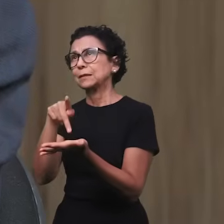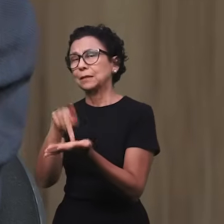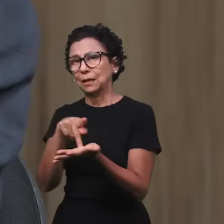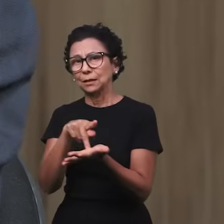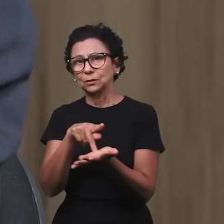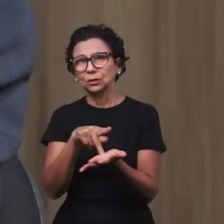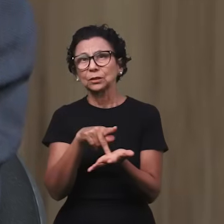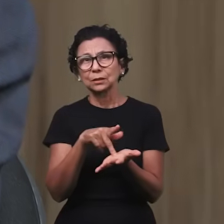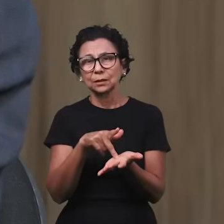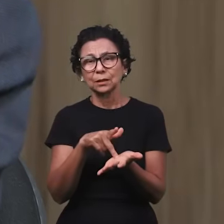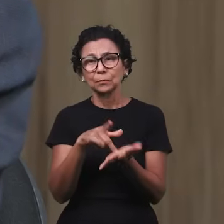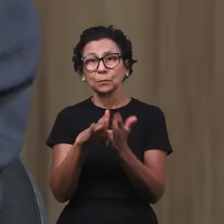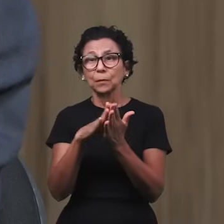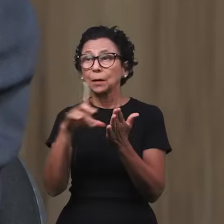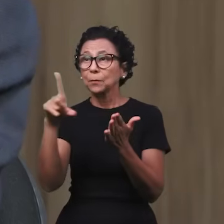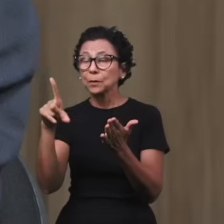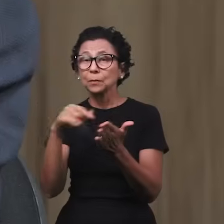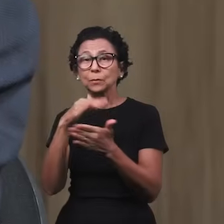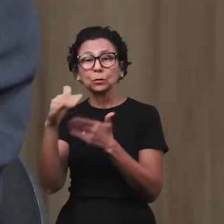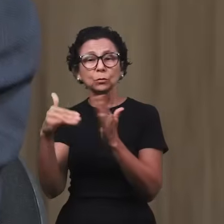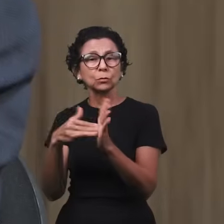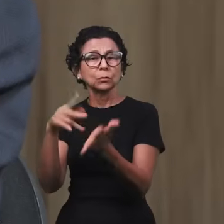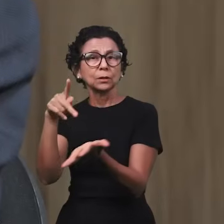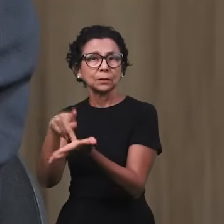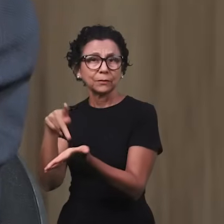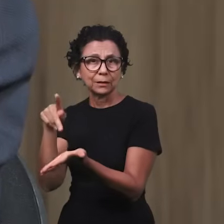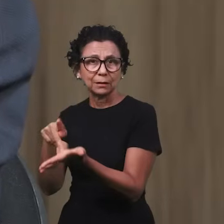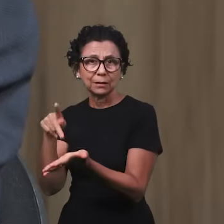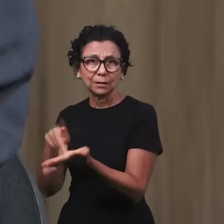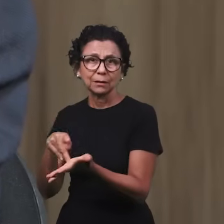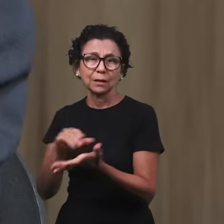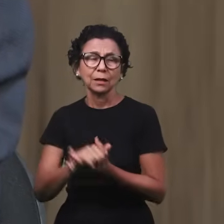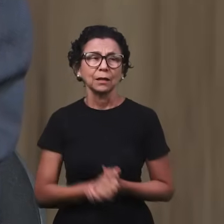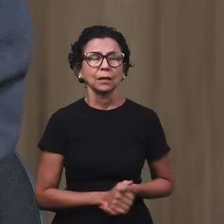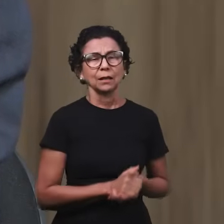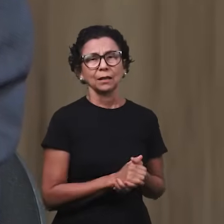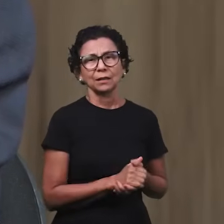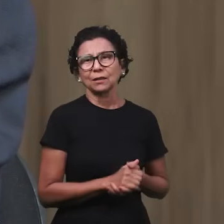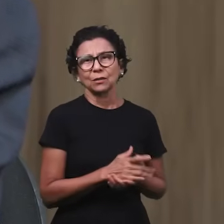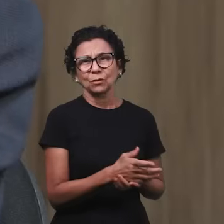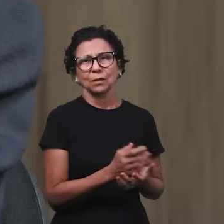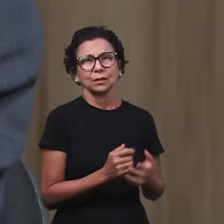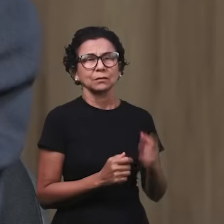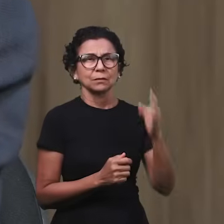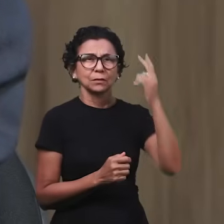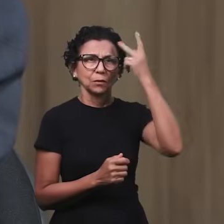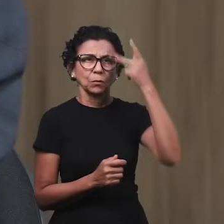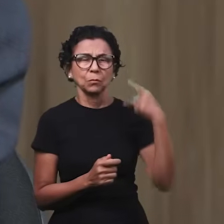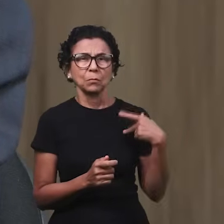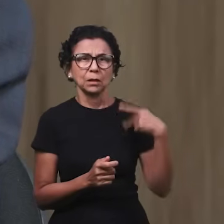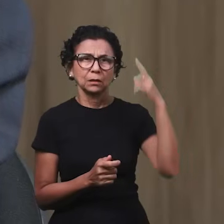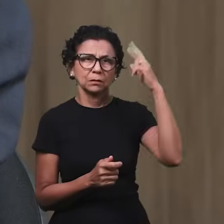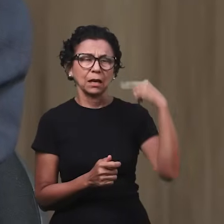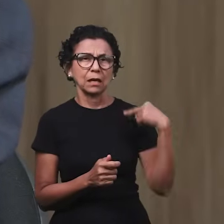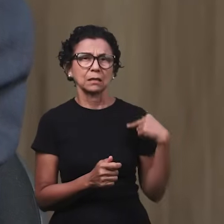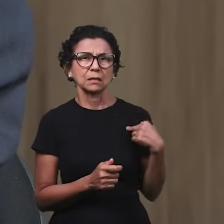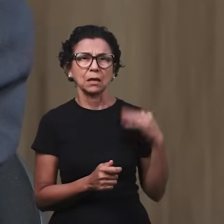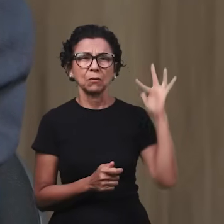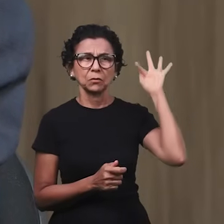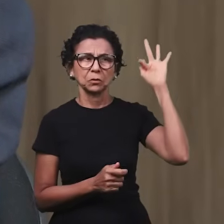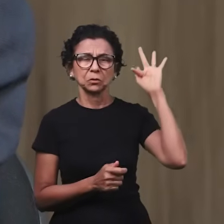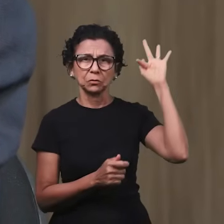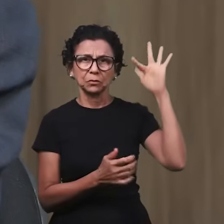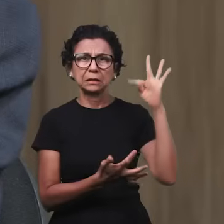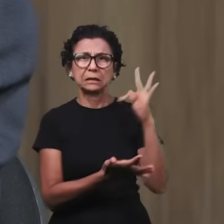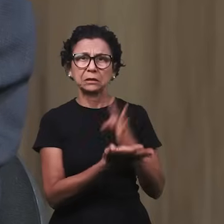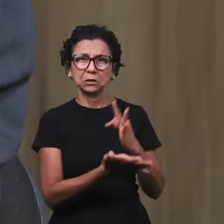Porque a palavra do Pai é a verdade. Não é a palavra de um teólogo, não é a palavra de um filósofo, não é a palavra de um mestre de sinagoga,